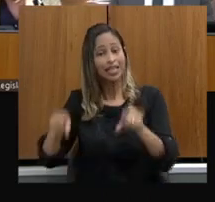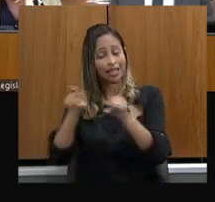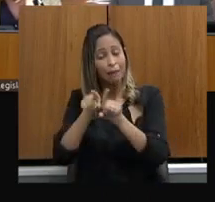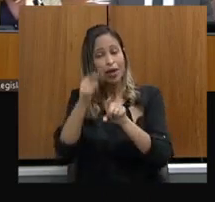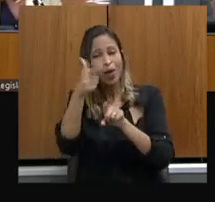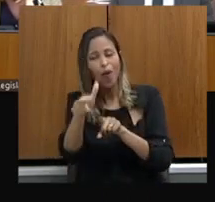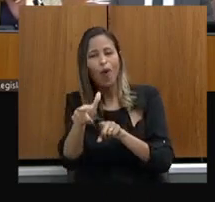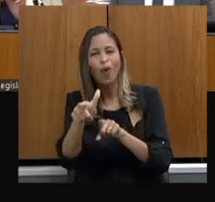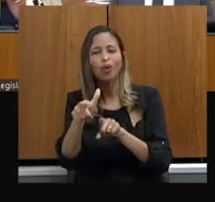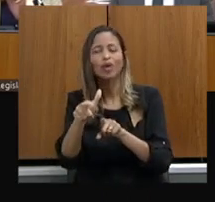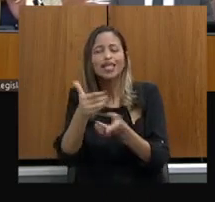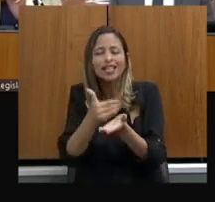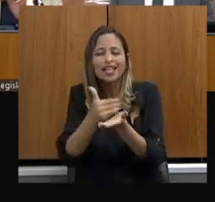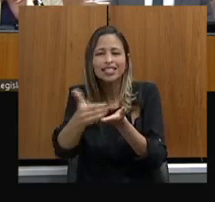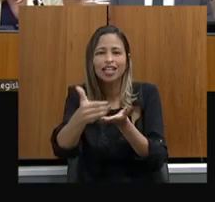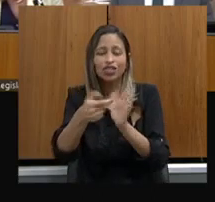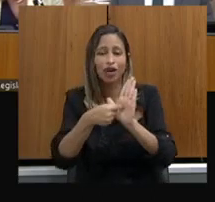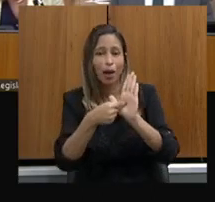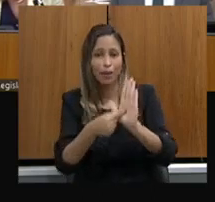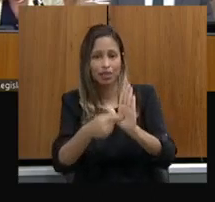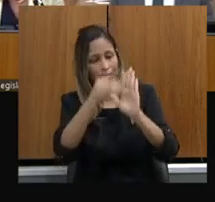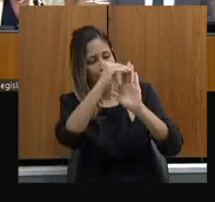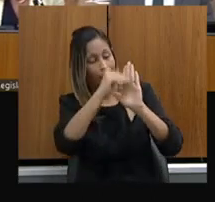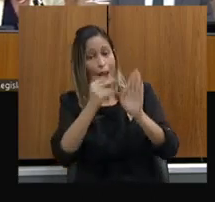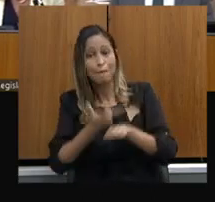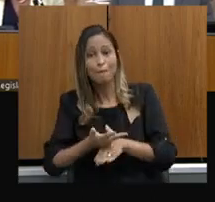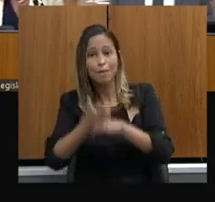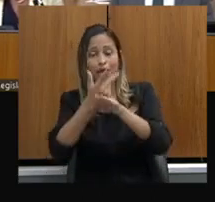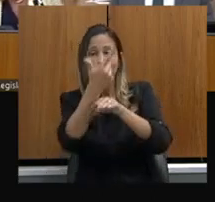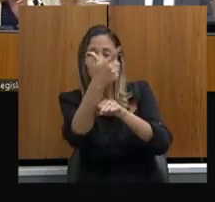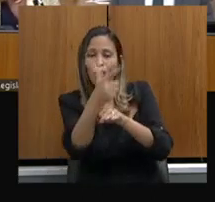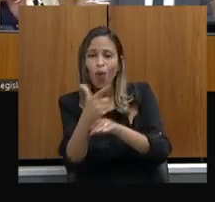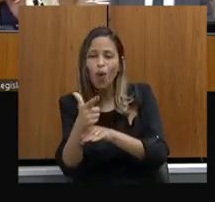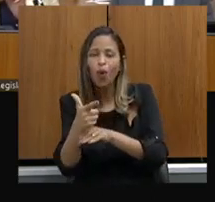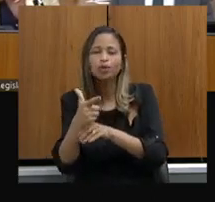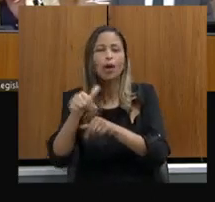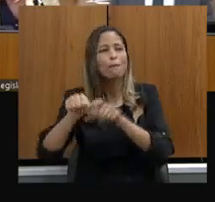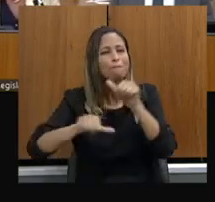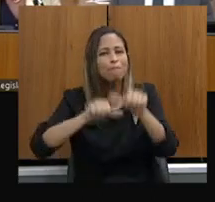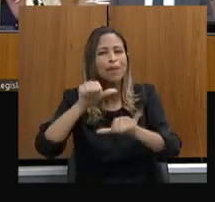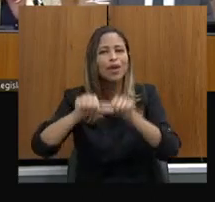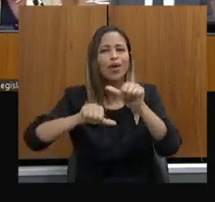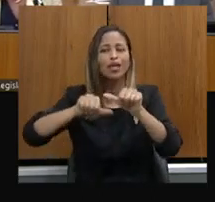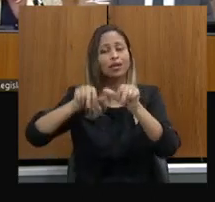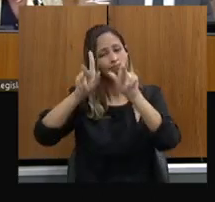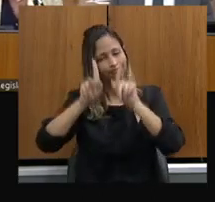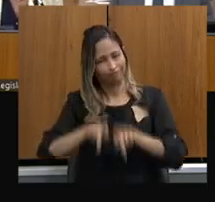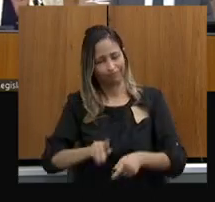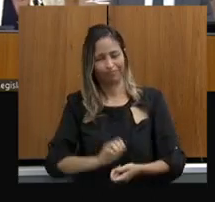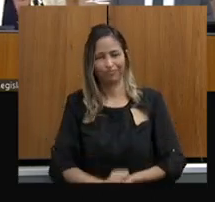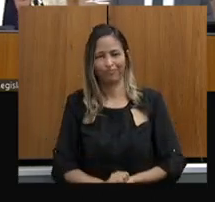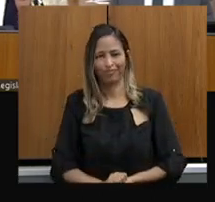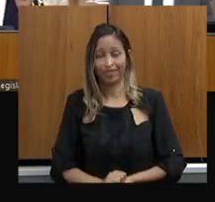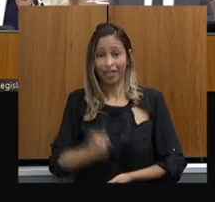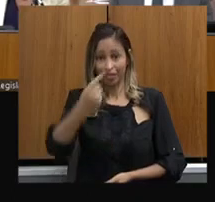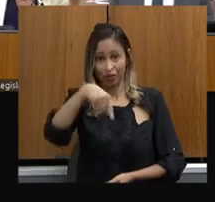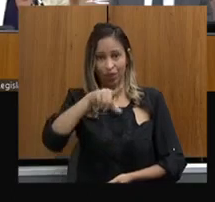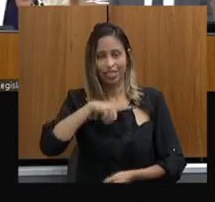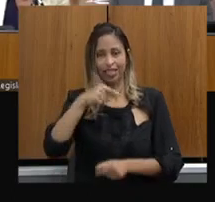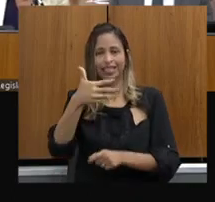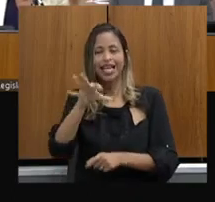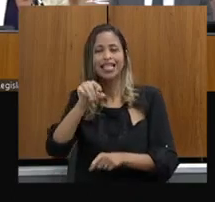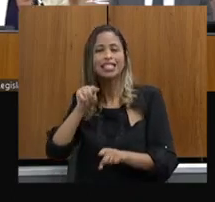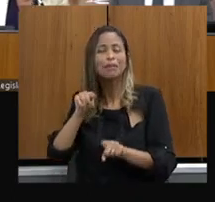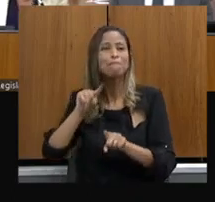porque essas iniciativas que são apresentadas no prêmio 9 se revertem em melhorias ao cidadãos a gente tem mais